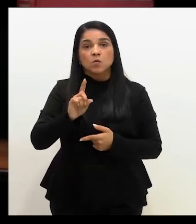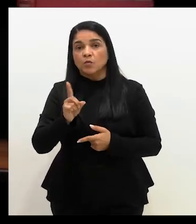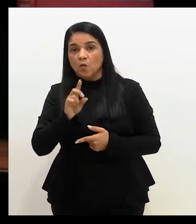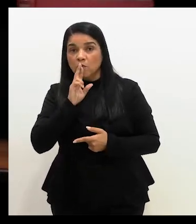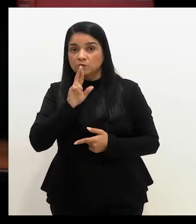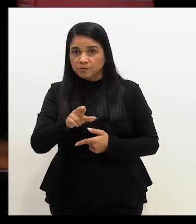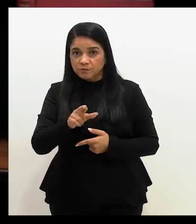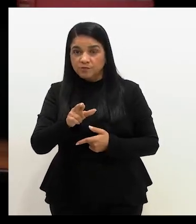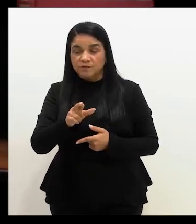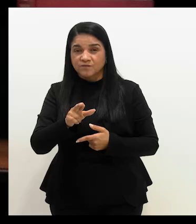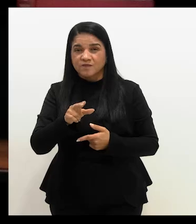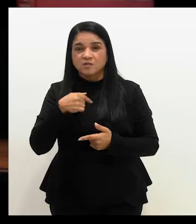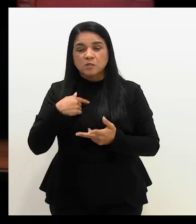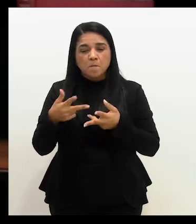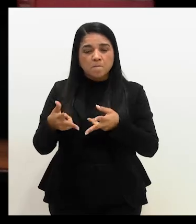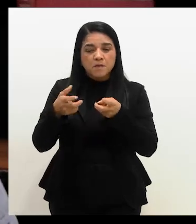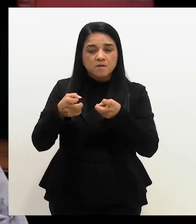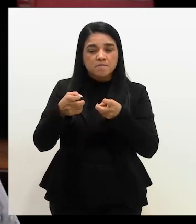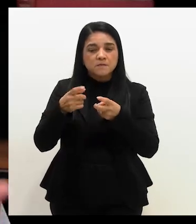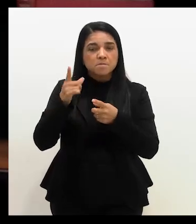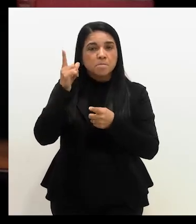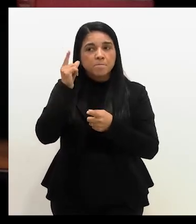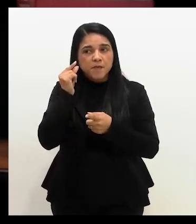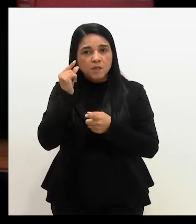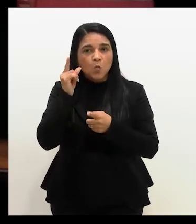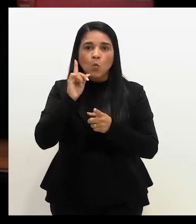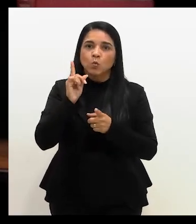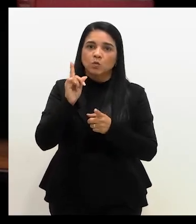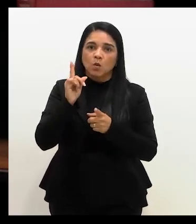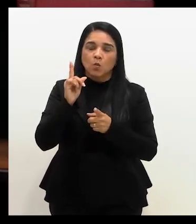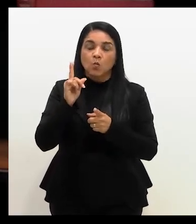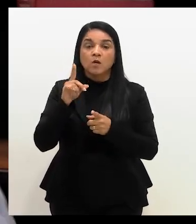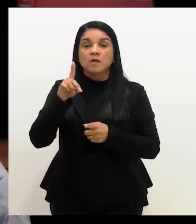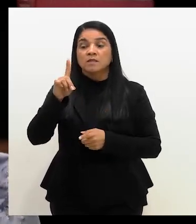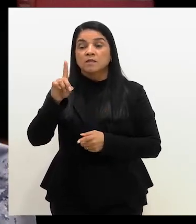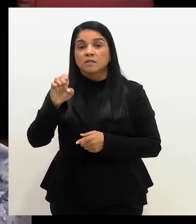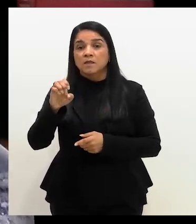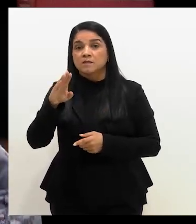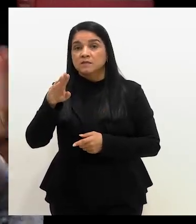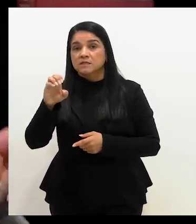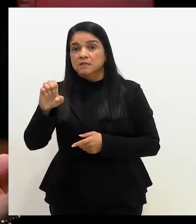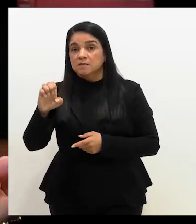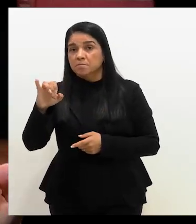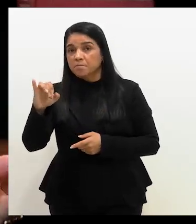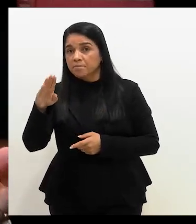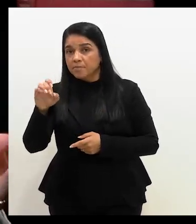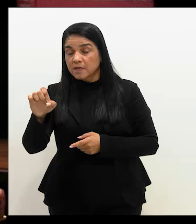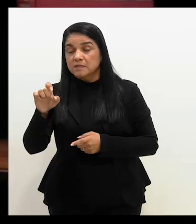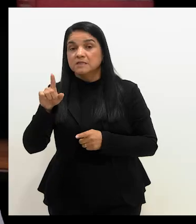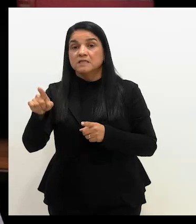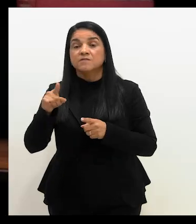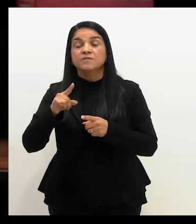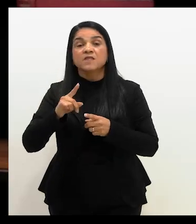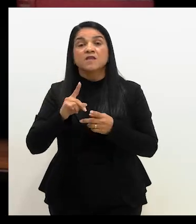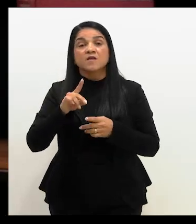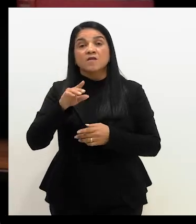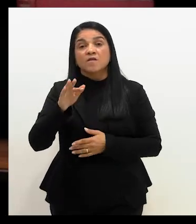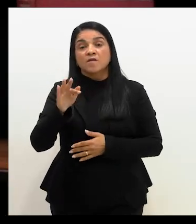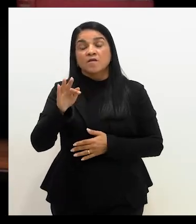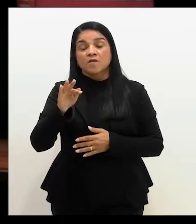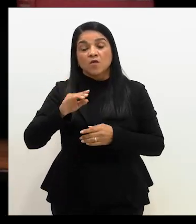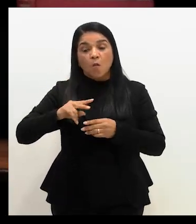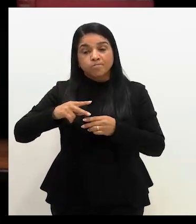gente vai conseguir ver quanto perda auditiva ele tem, qual é o nível decibel, né? E em